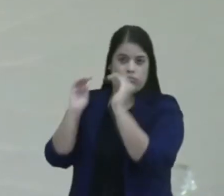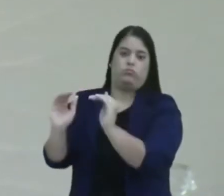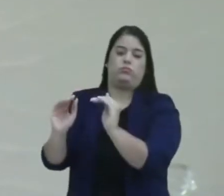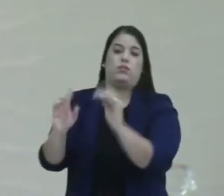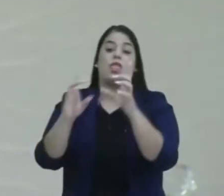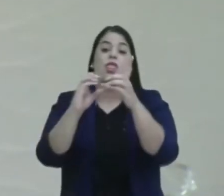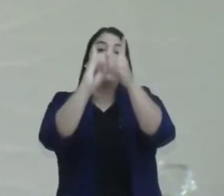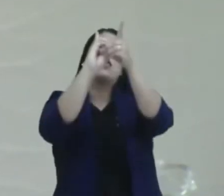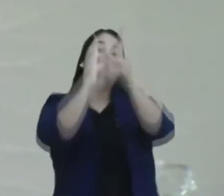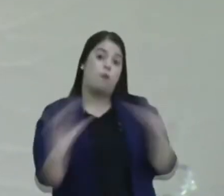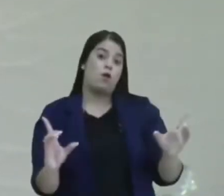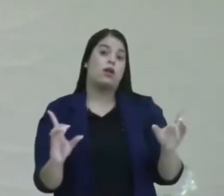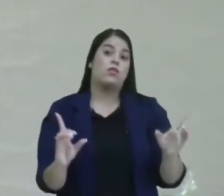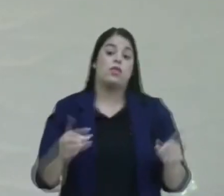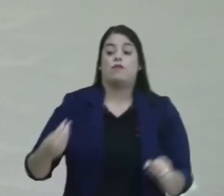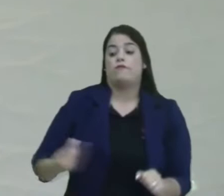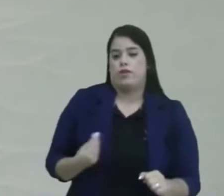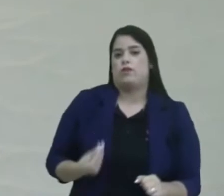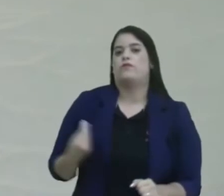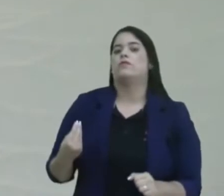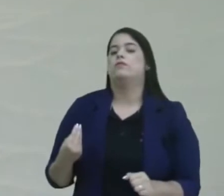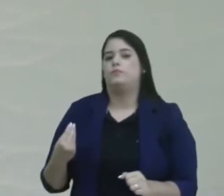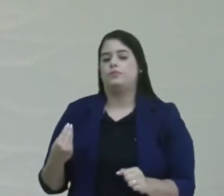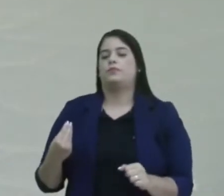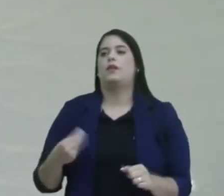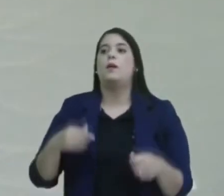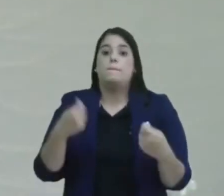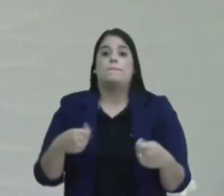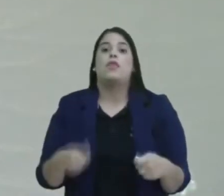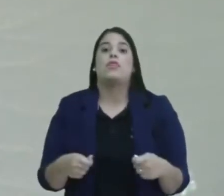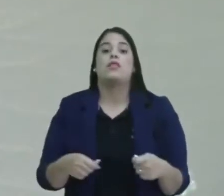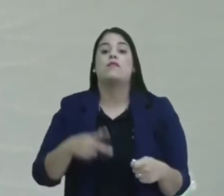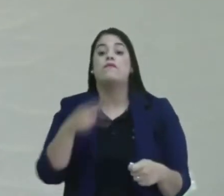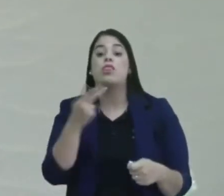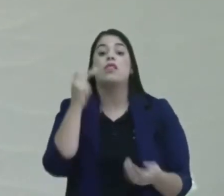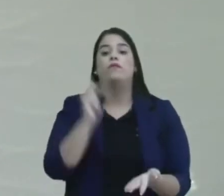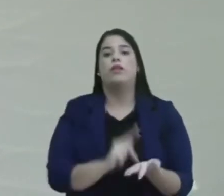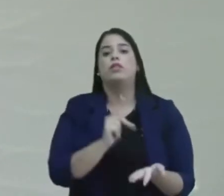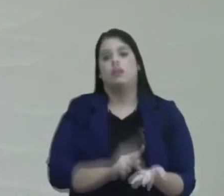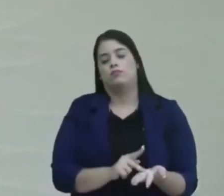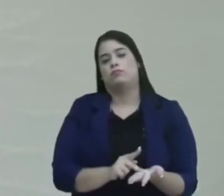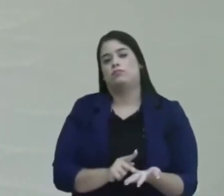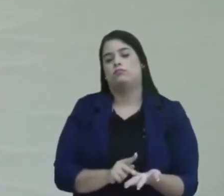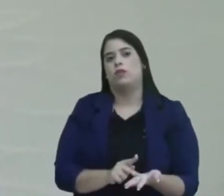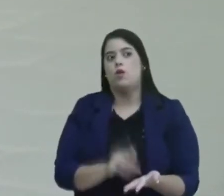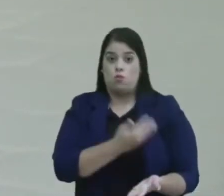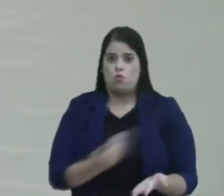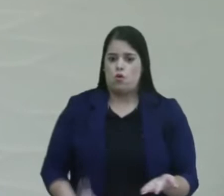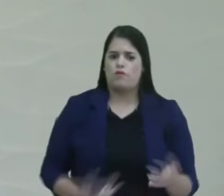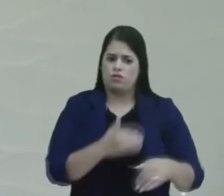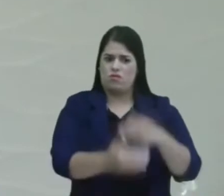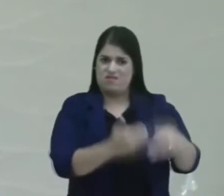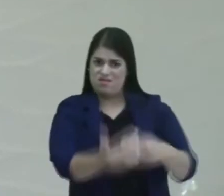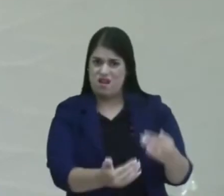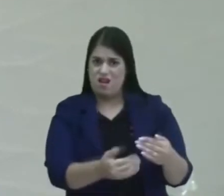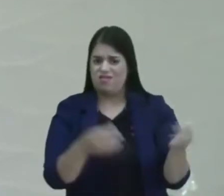democracia, mas a gente precisa passar claramente a verdade, porque se esse governo continuar, pode ter